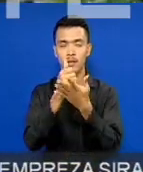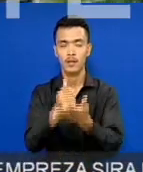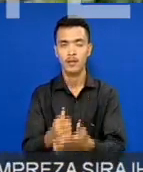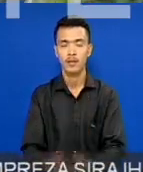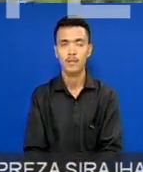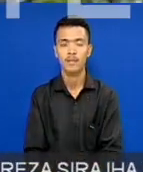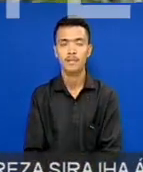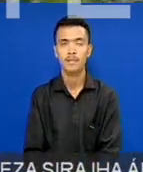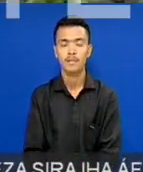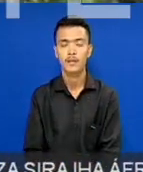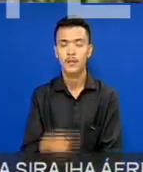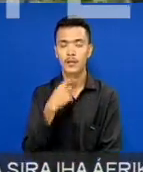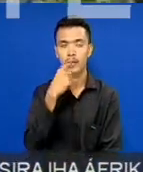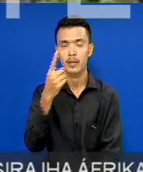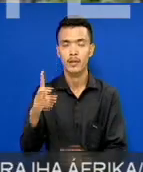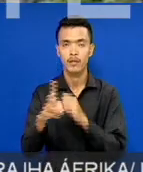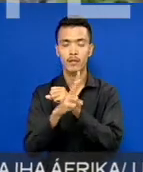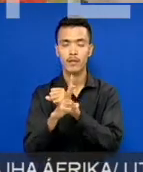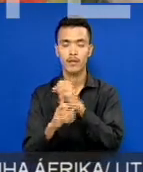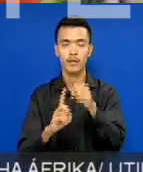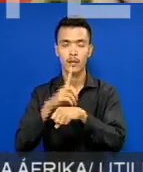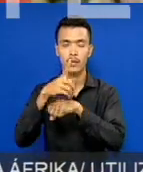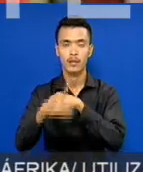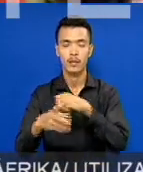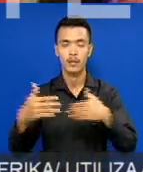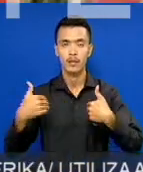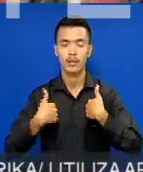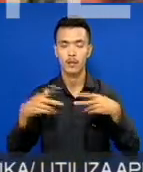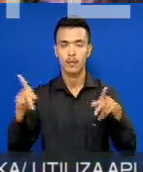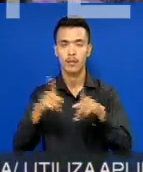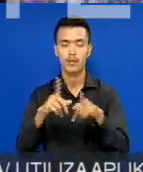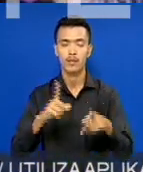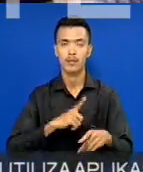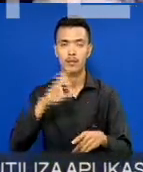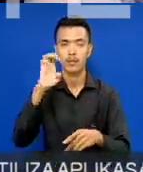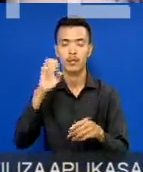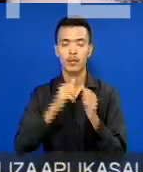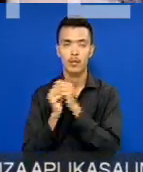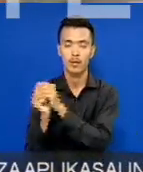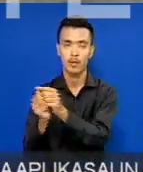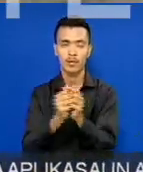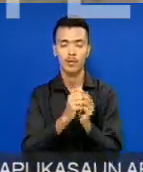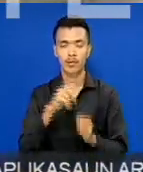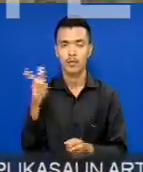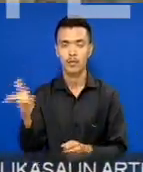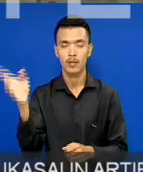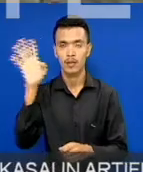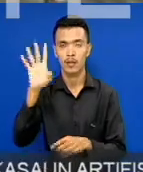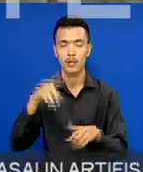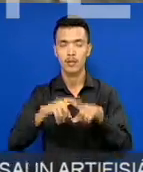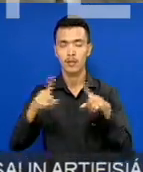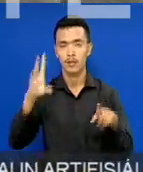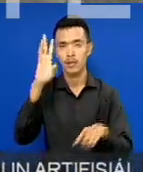recuperação. Nia relata, vítima de desastre naturais e aposto Lolotoi, Hamuto Kruanulu Resinhat, mai bem na inen